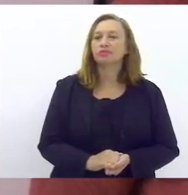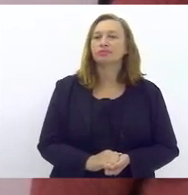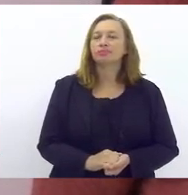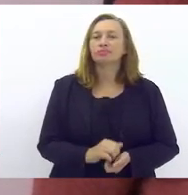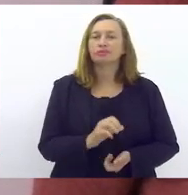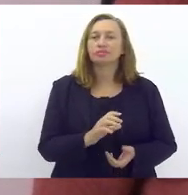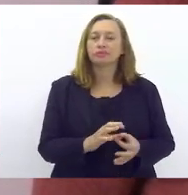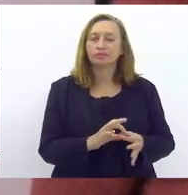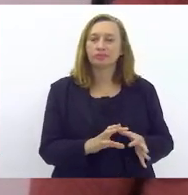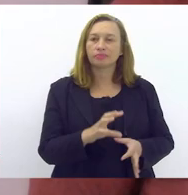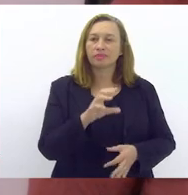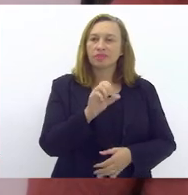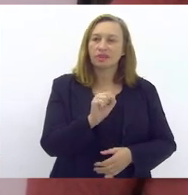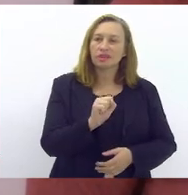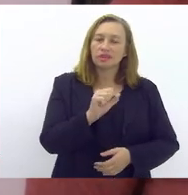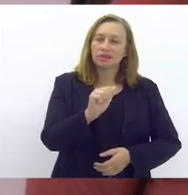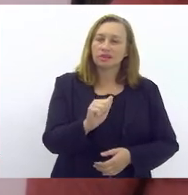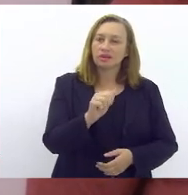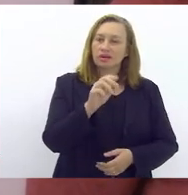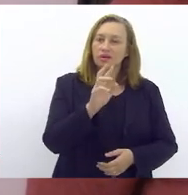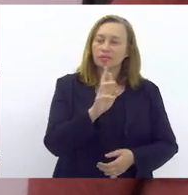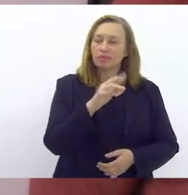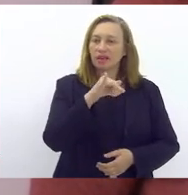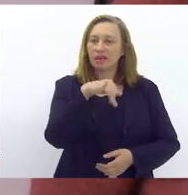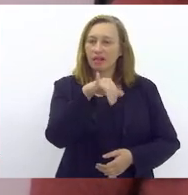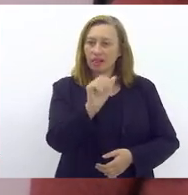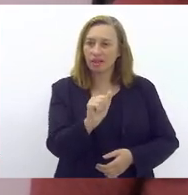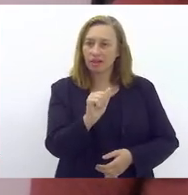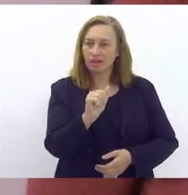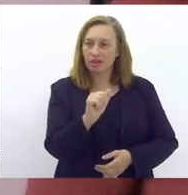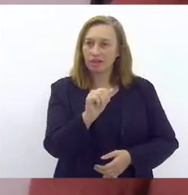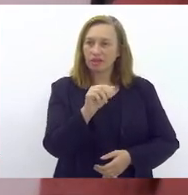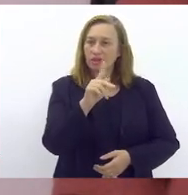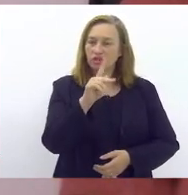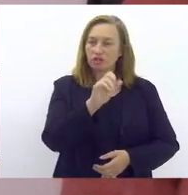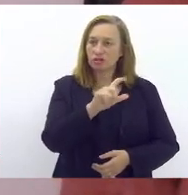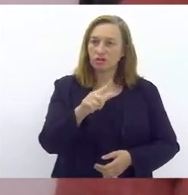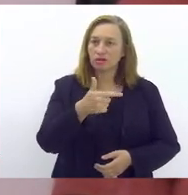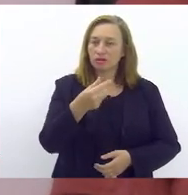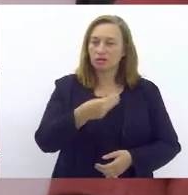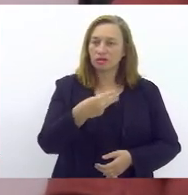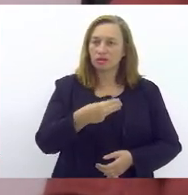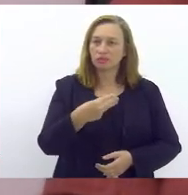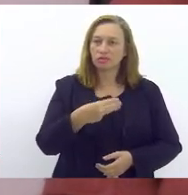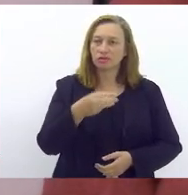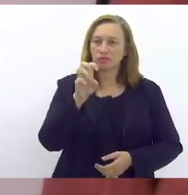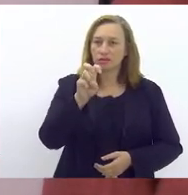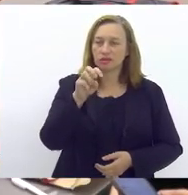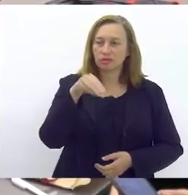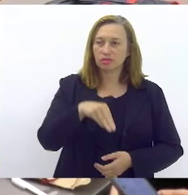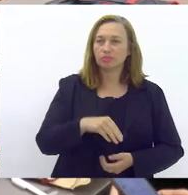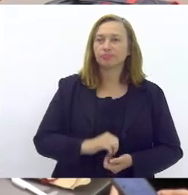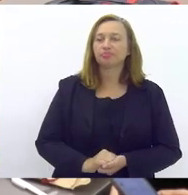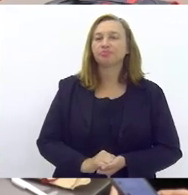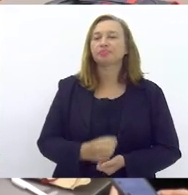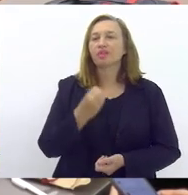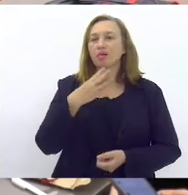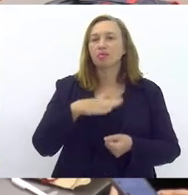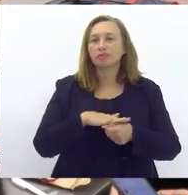Sabrina, coordenadora regional do CEP Regional 3. Sabrina, com você a palavra, 5 minutinhos.